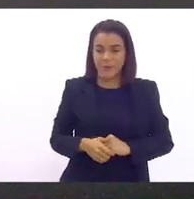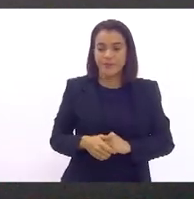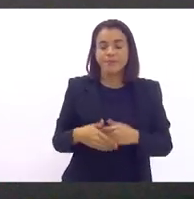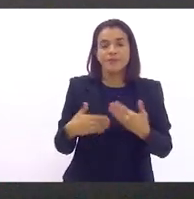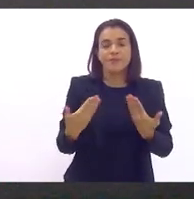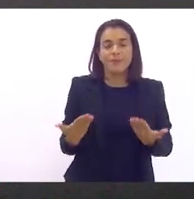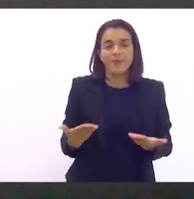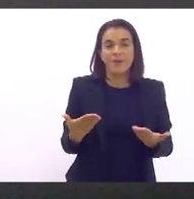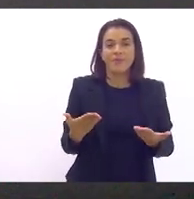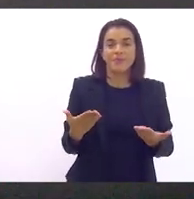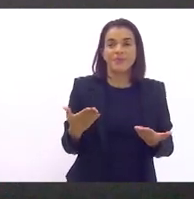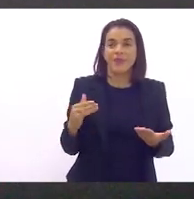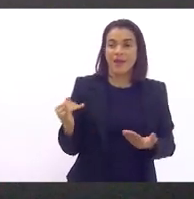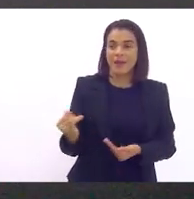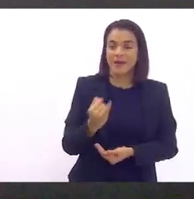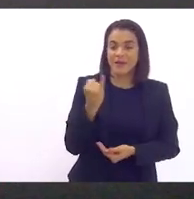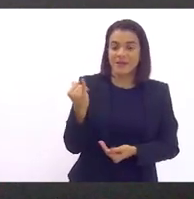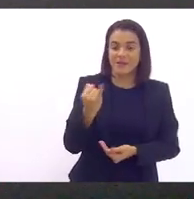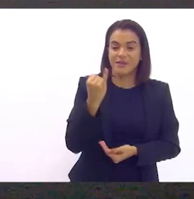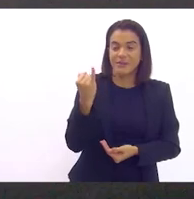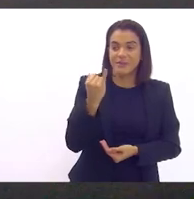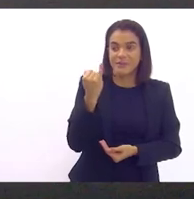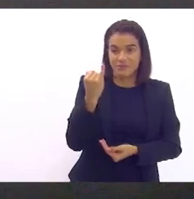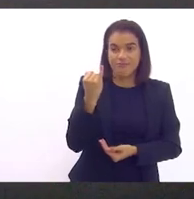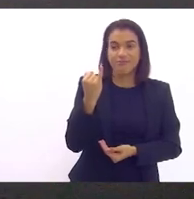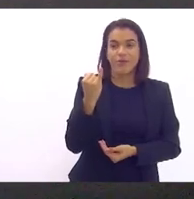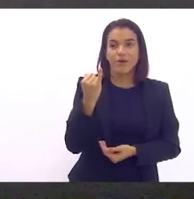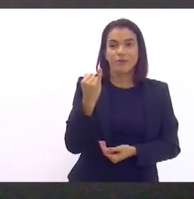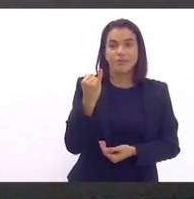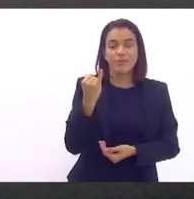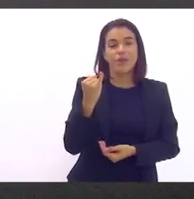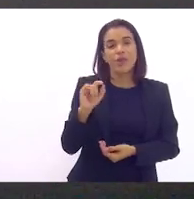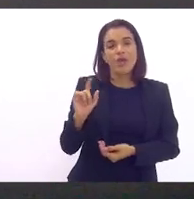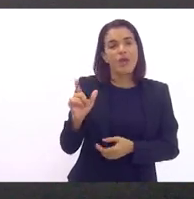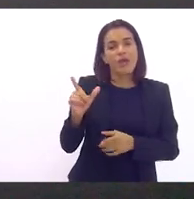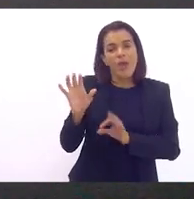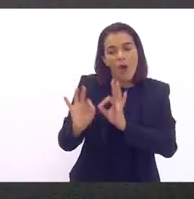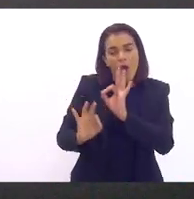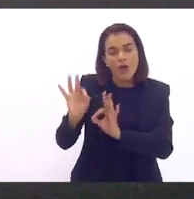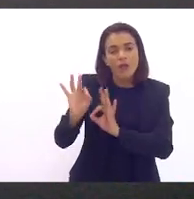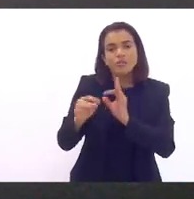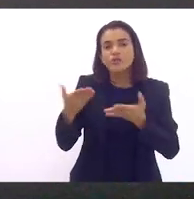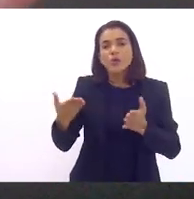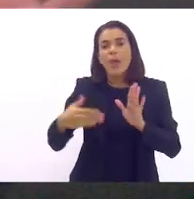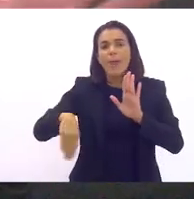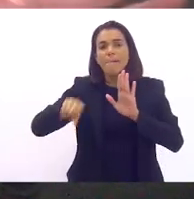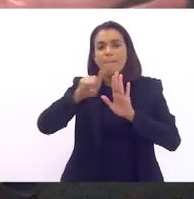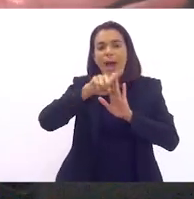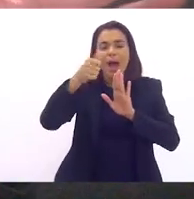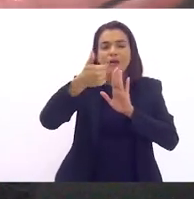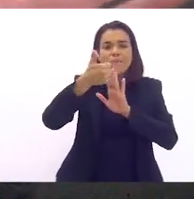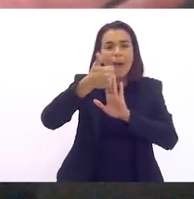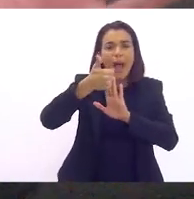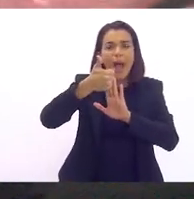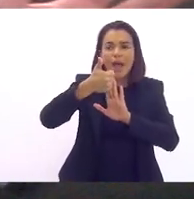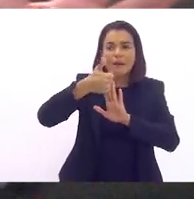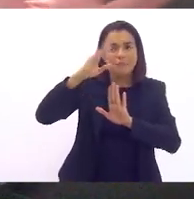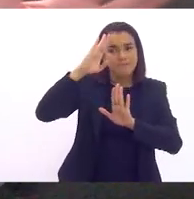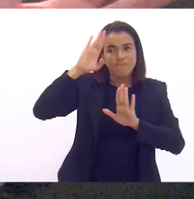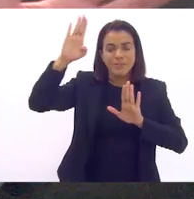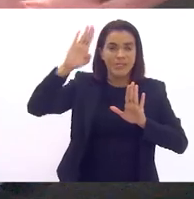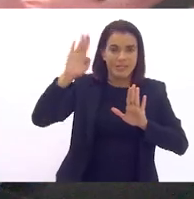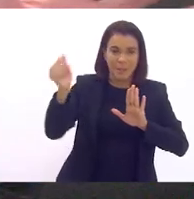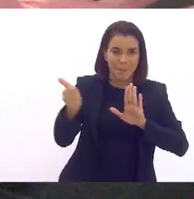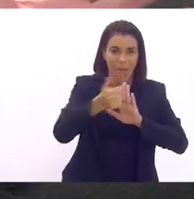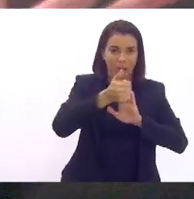importante Deputado cé Jordão que alguém Organize O que é prioridade pro estado esse potencial que a a infraestrutura que